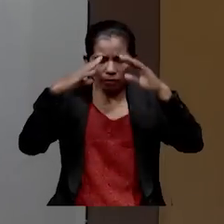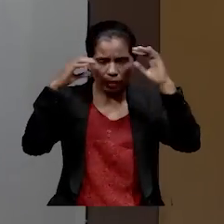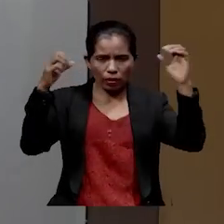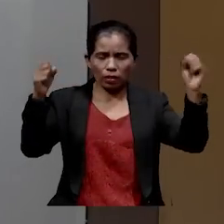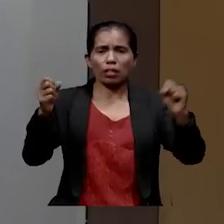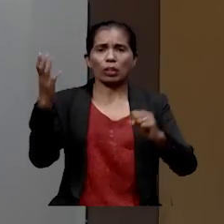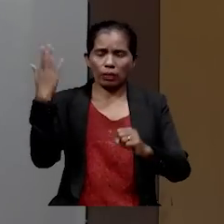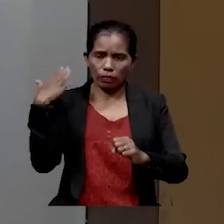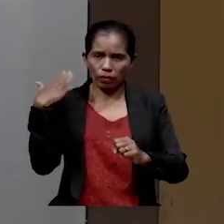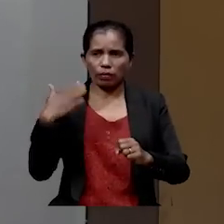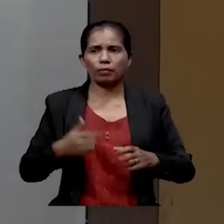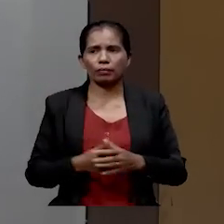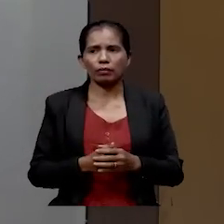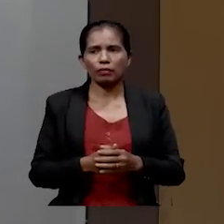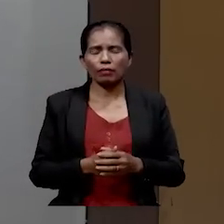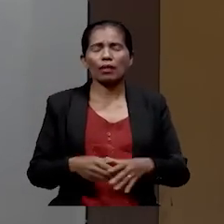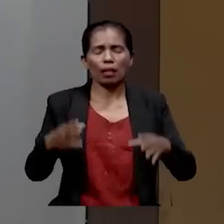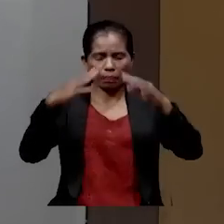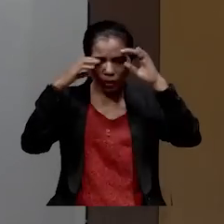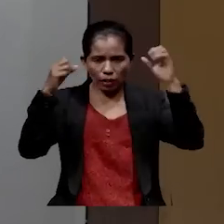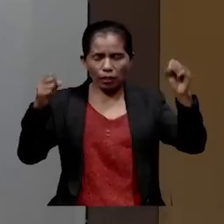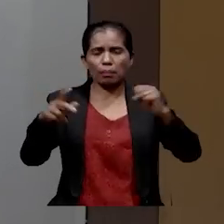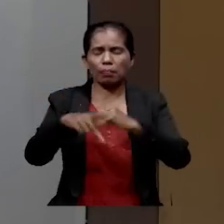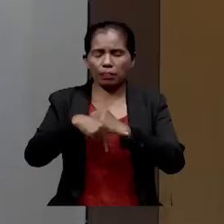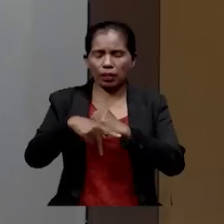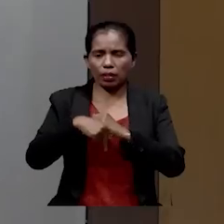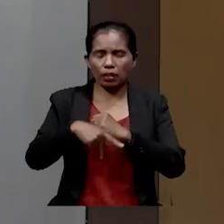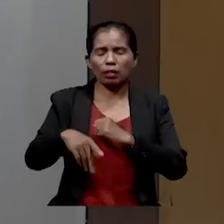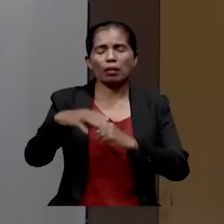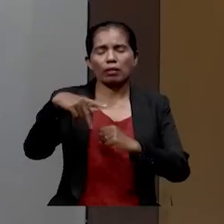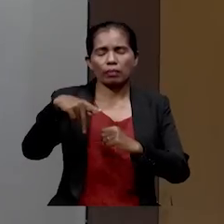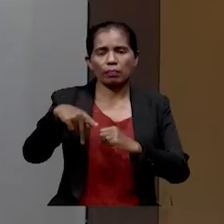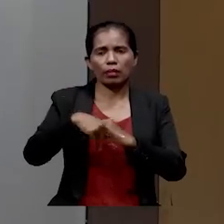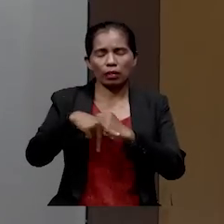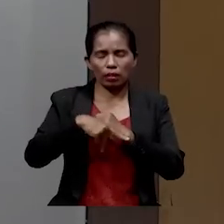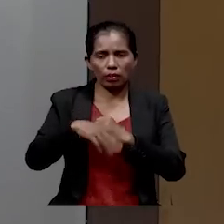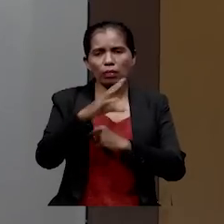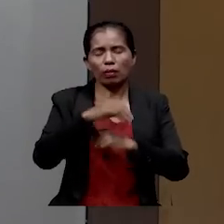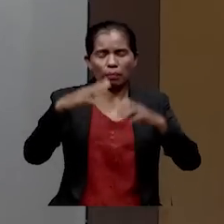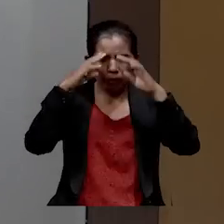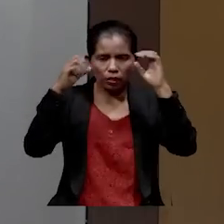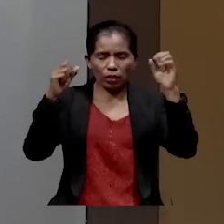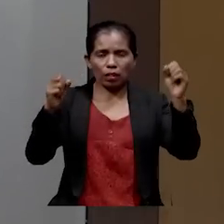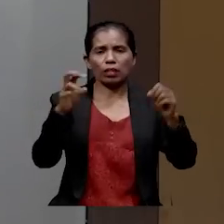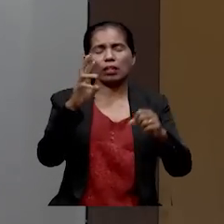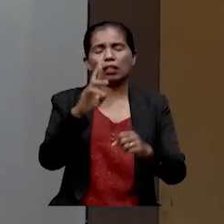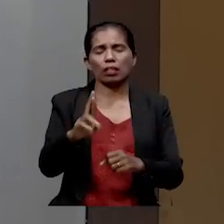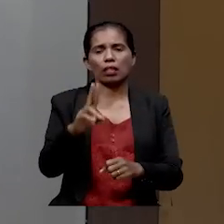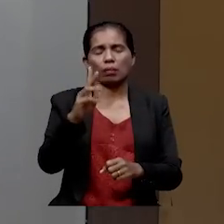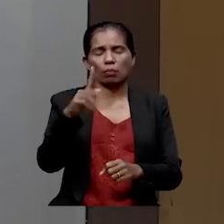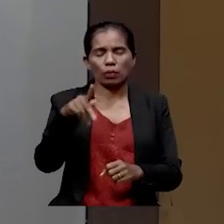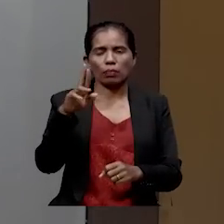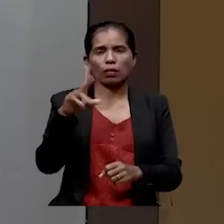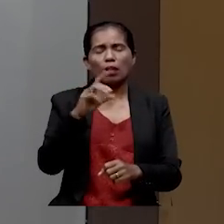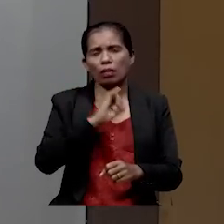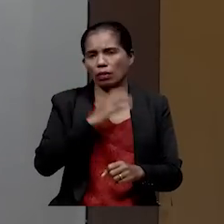Ulu minha presidente partido e acumula presidente da república olha tem diferença NB.